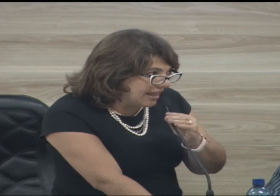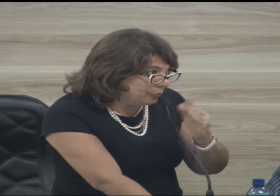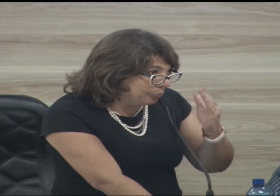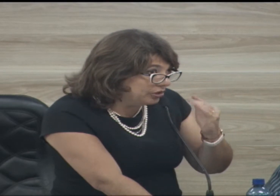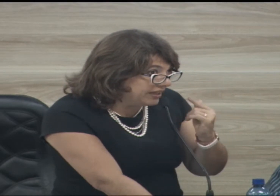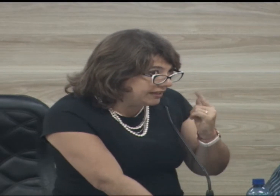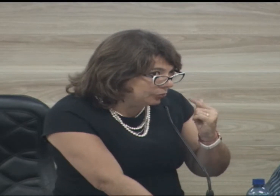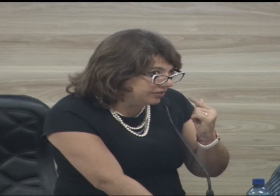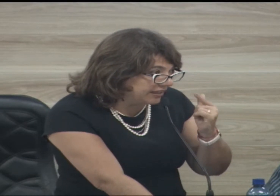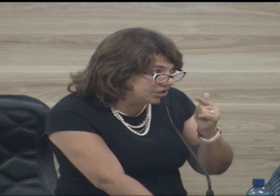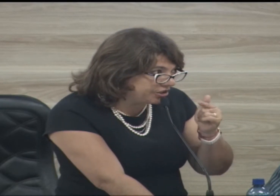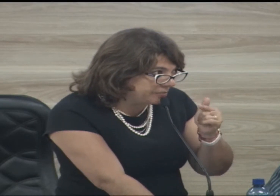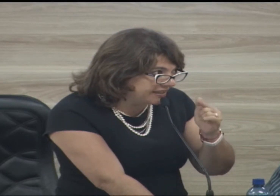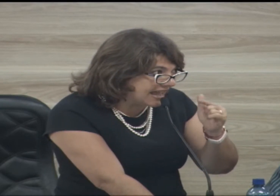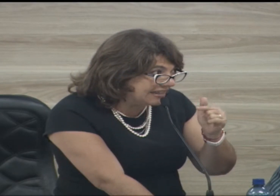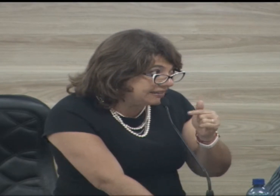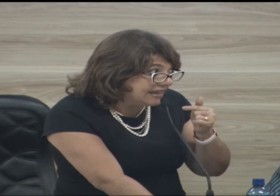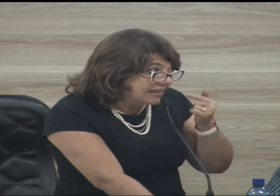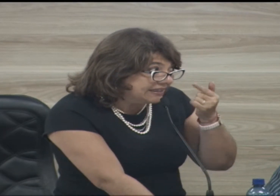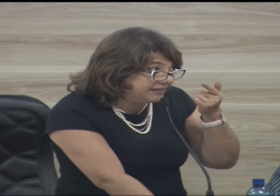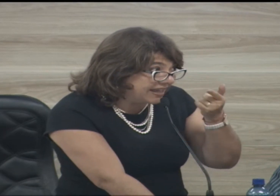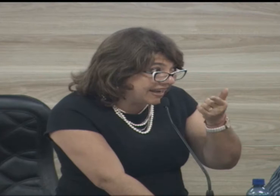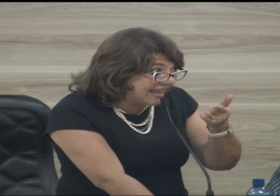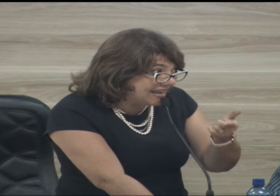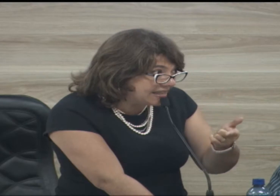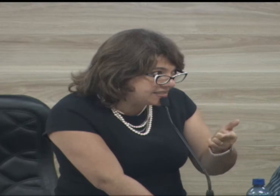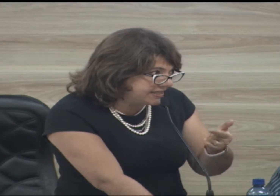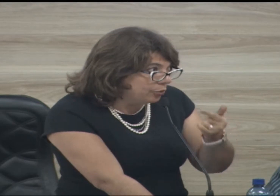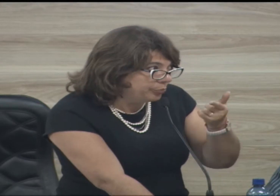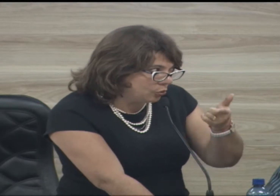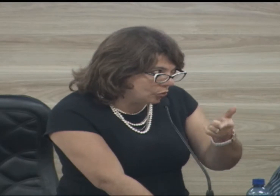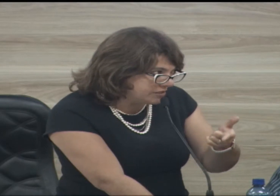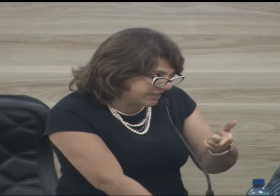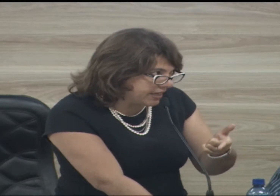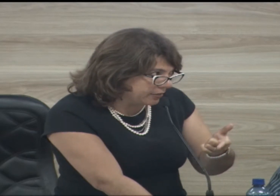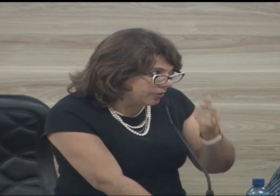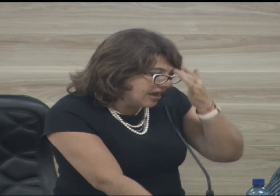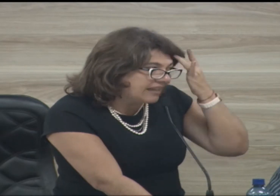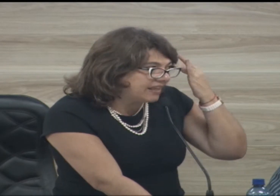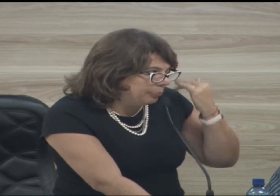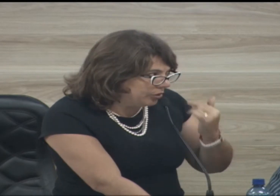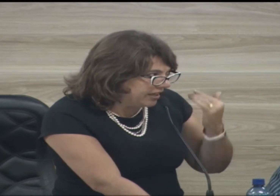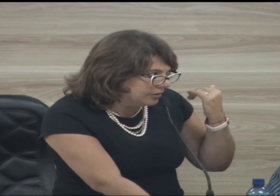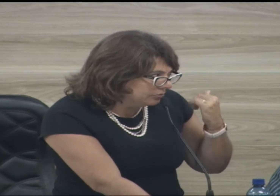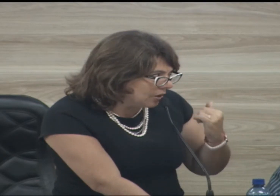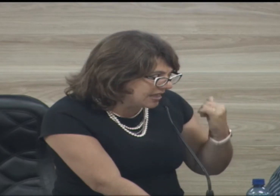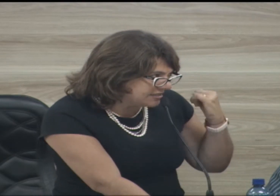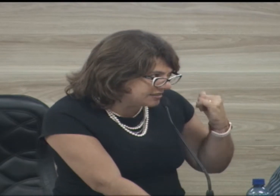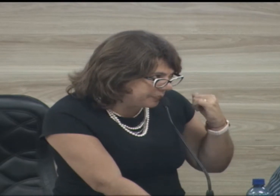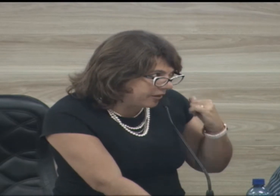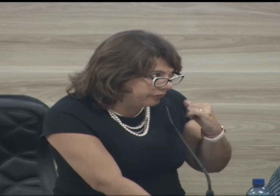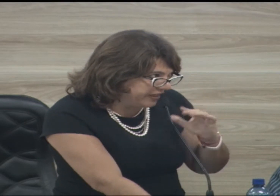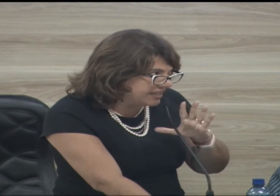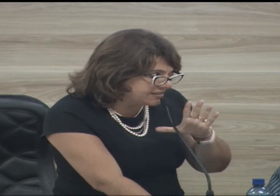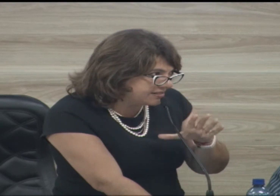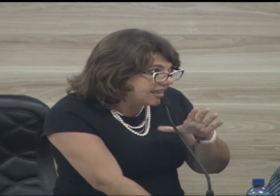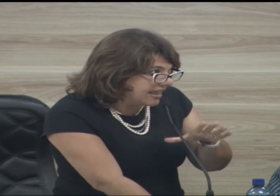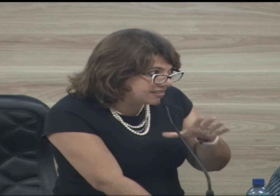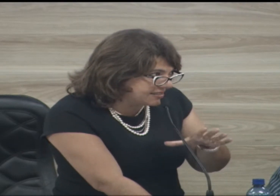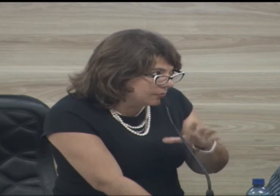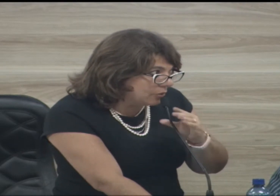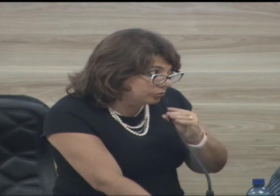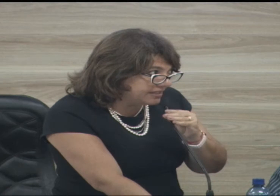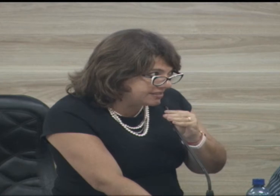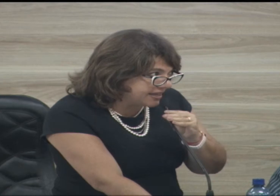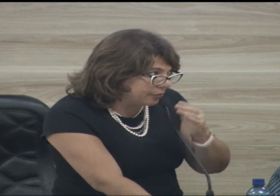no diário, poderia não ter a legitimidade de ter a eleição para o conselho, até porque as pré-conferências,